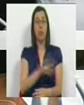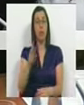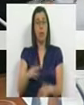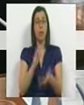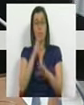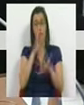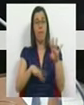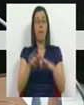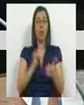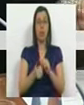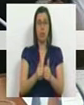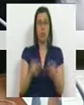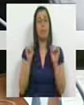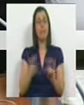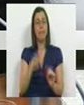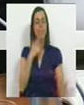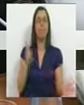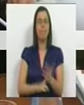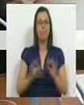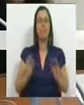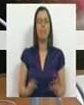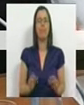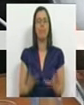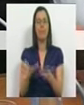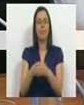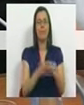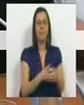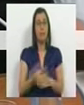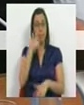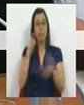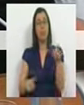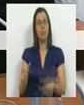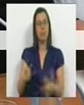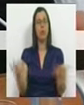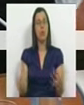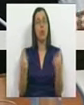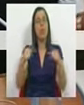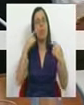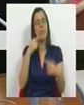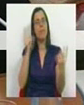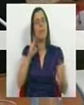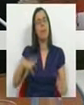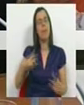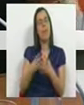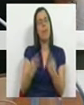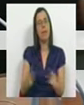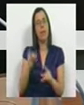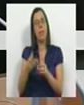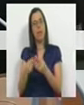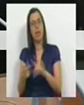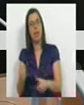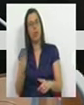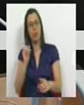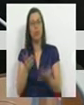de praticantes. Estas sim são os verdadeiros polos de agregação de pessoas que por si só representam o património material e